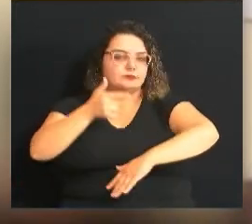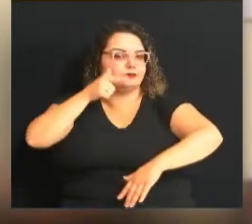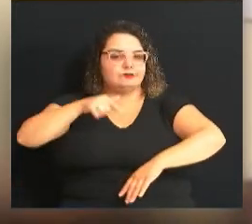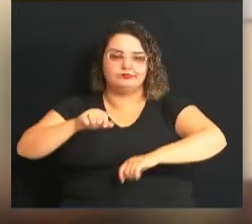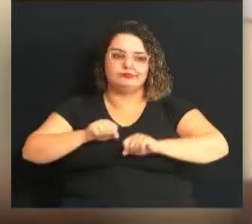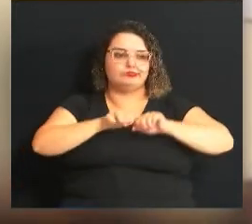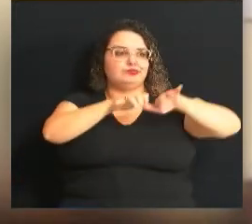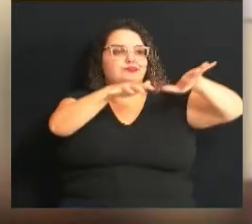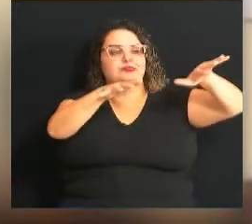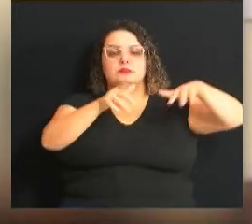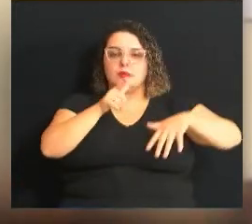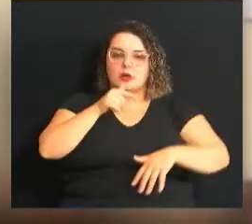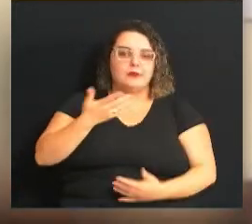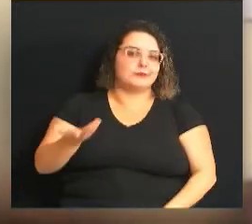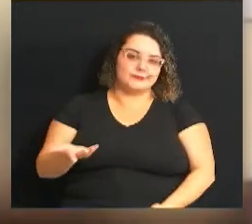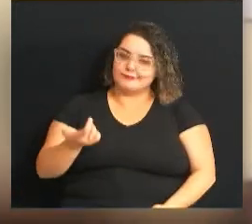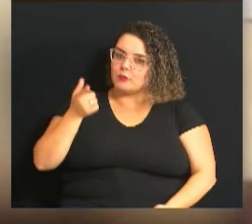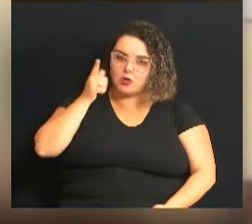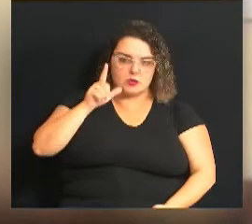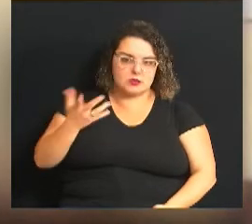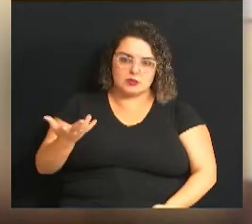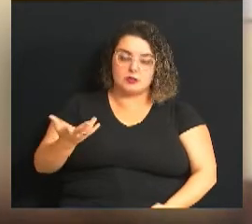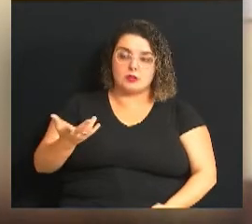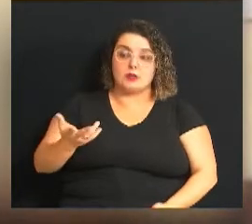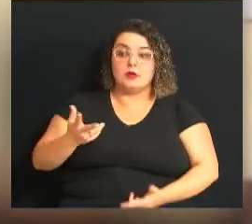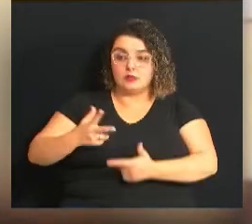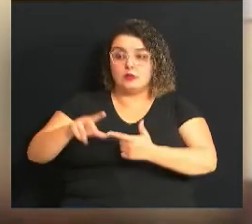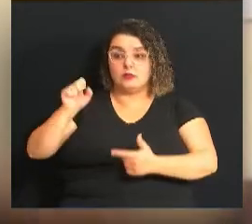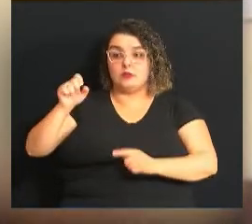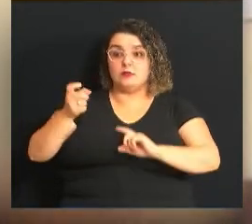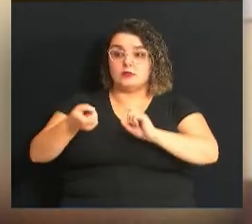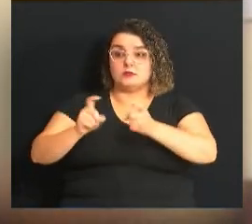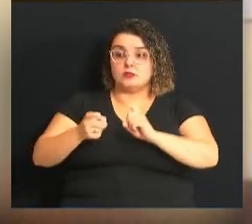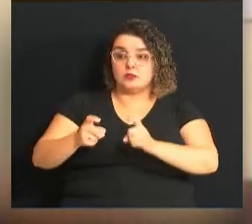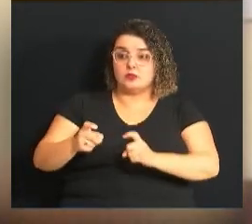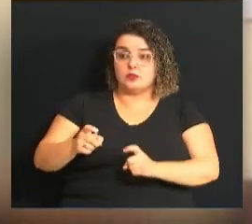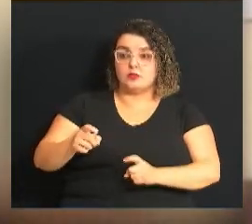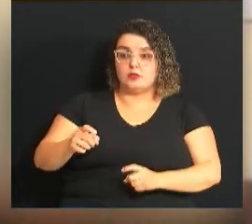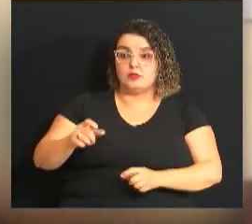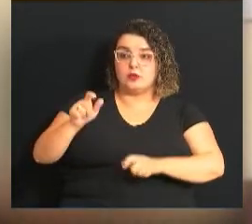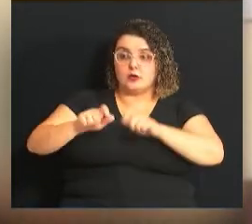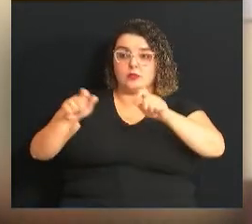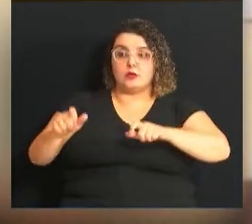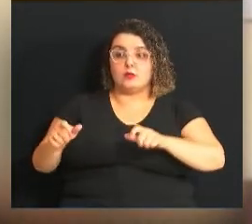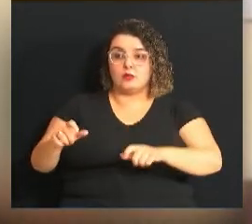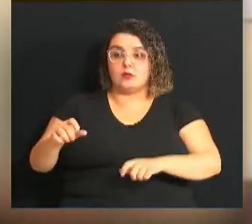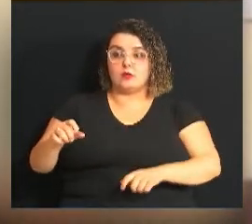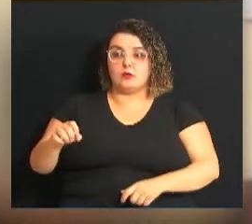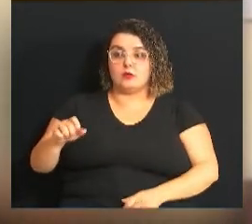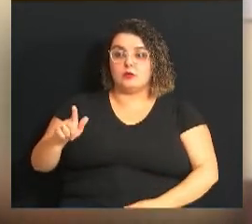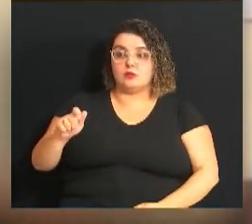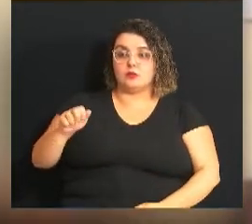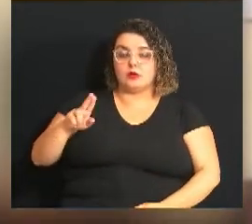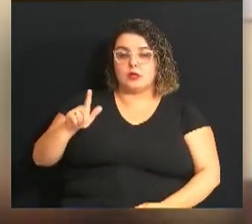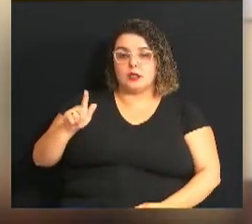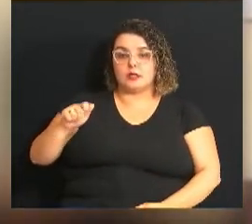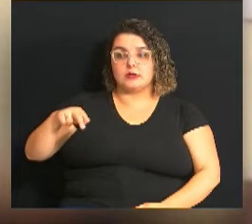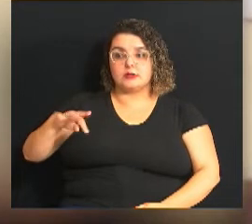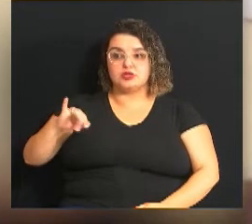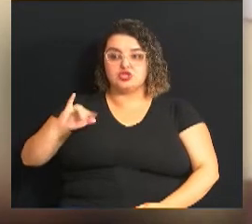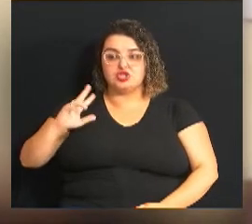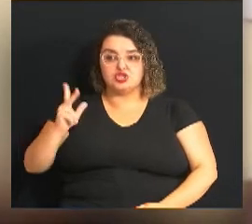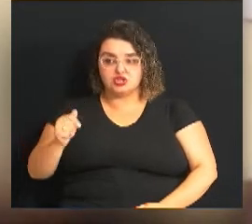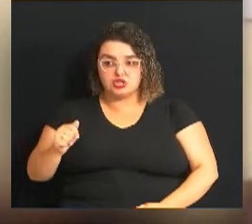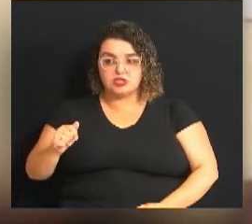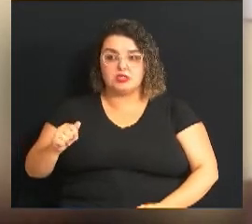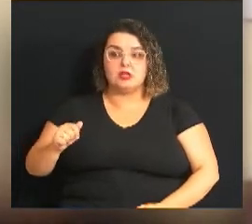uma conquista. Eu fiz uma reunião com o pessoal lá do Gargantilha, do Bananal, no dia 6 de